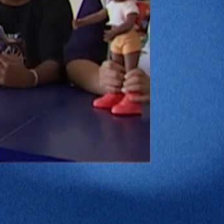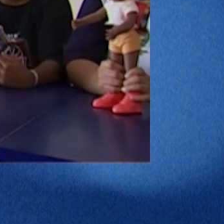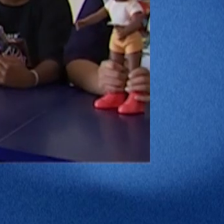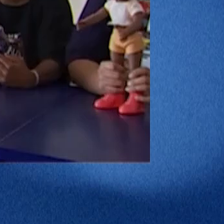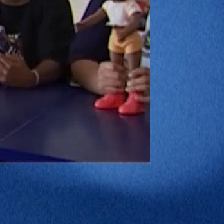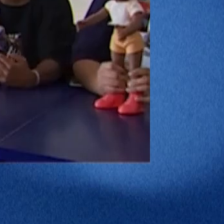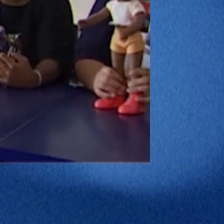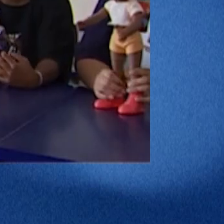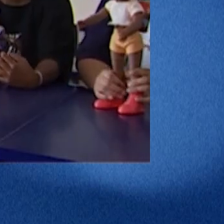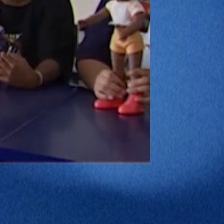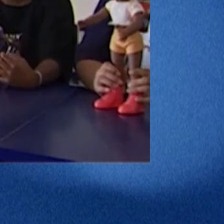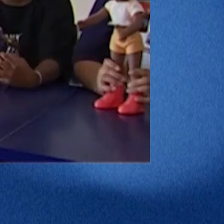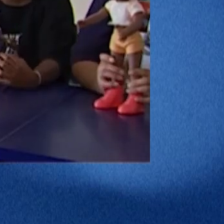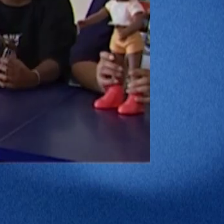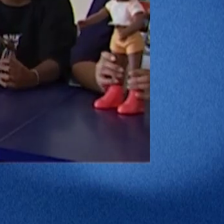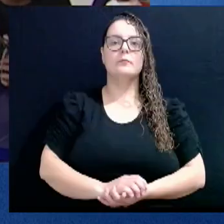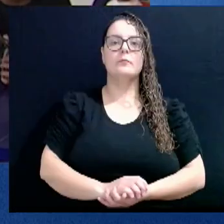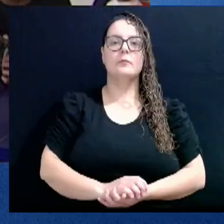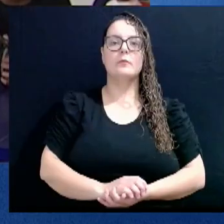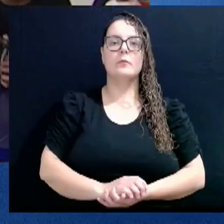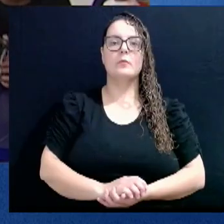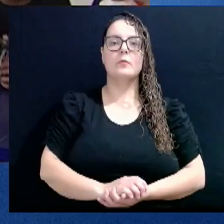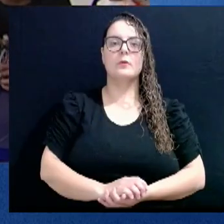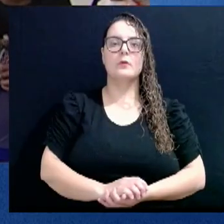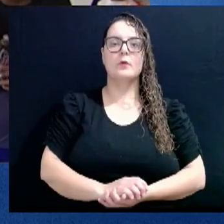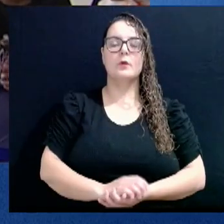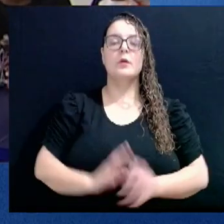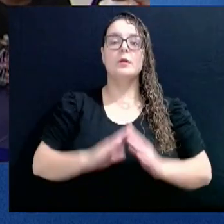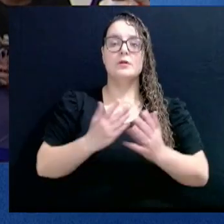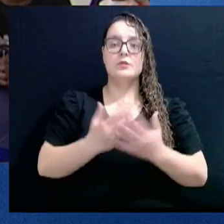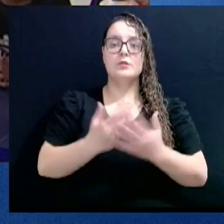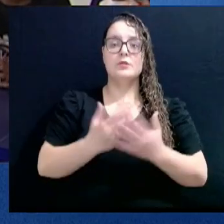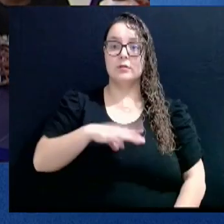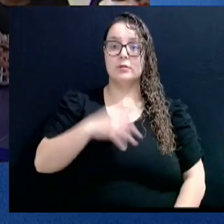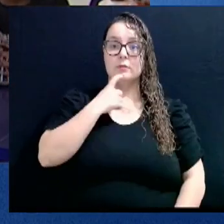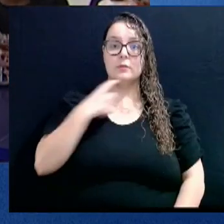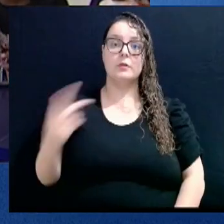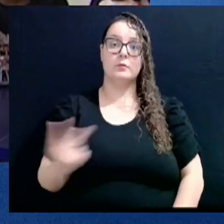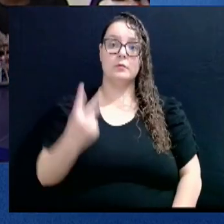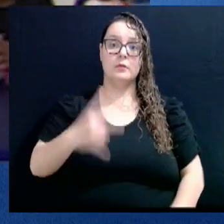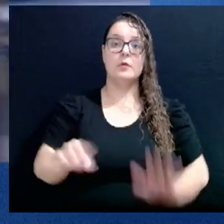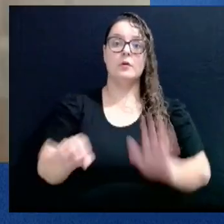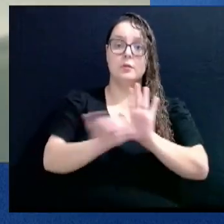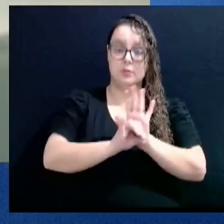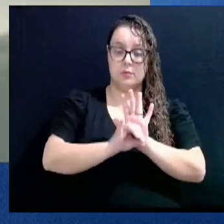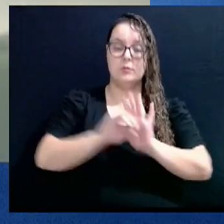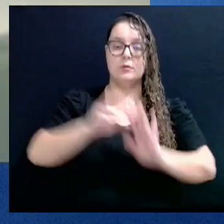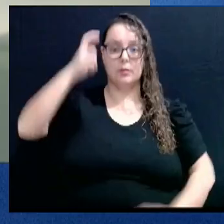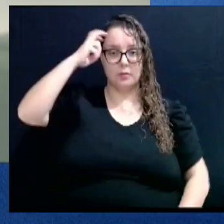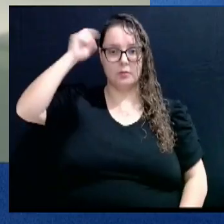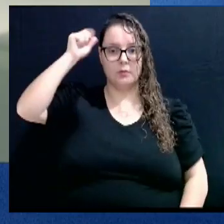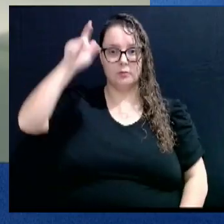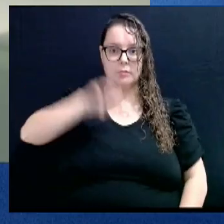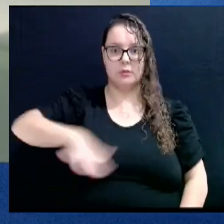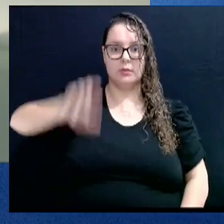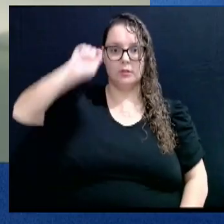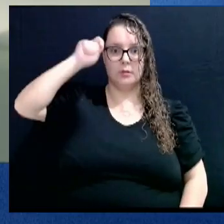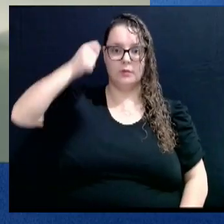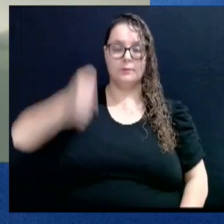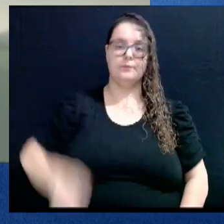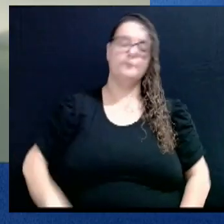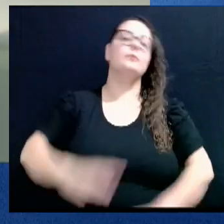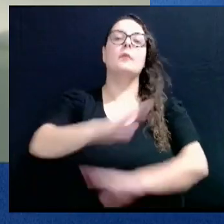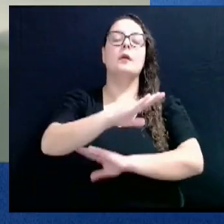Escola aqui de Campinas realiza ações para a valorização da identidade da cultura negra. Câmara de